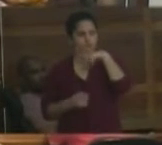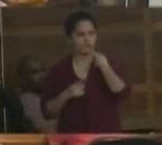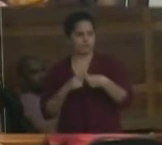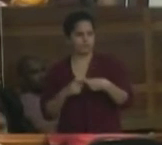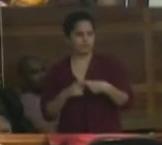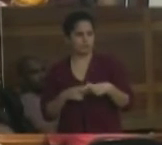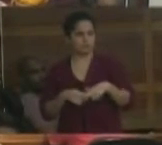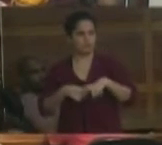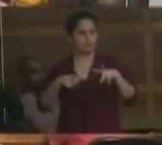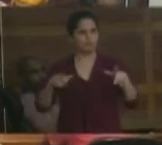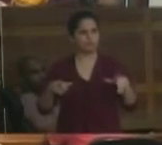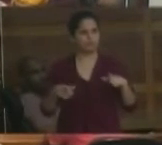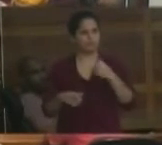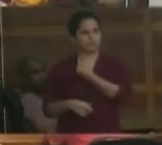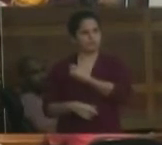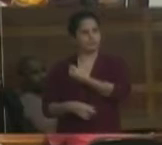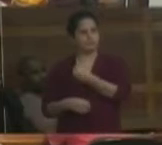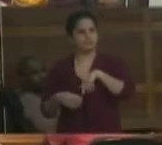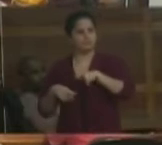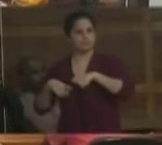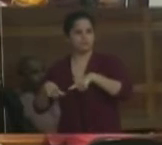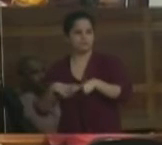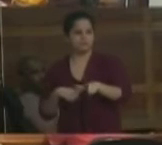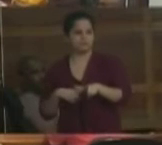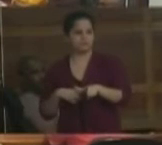e aí e aí